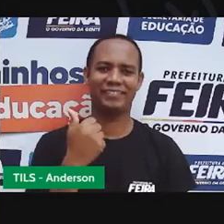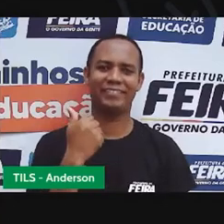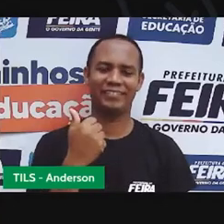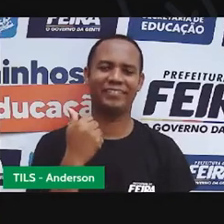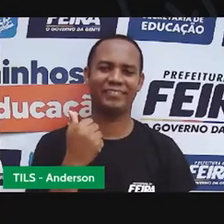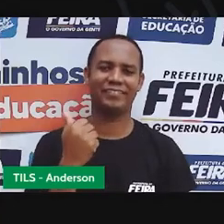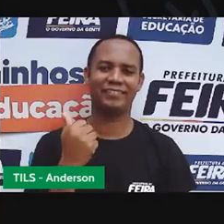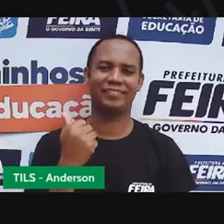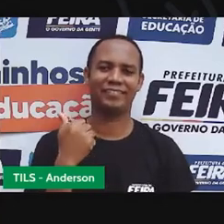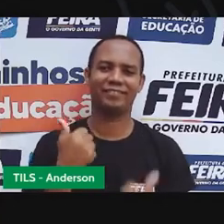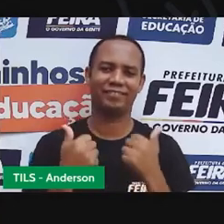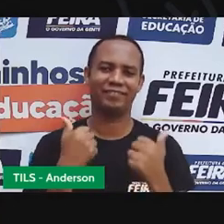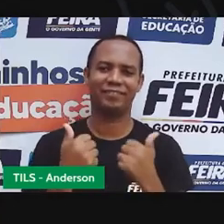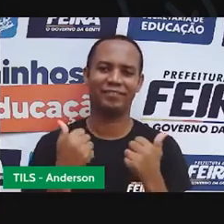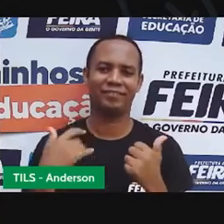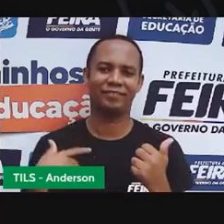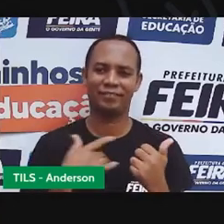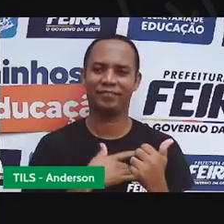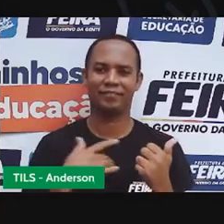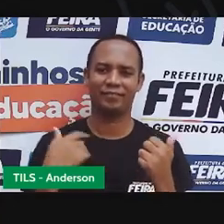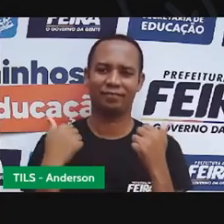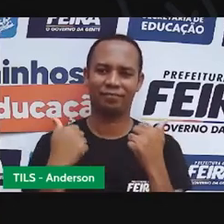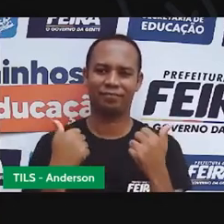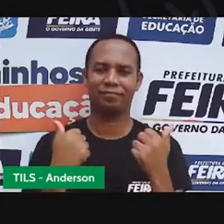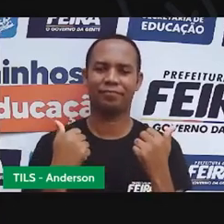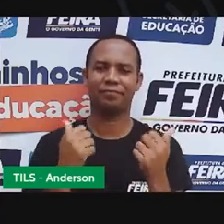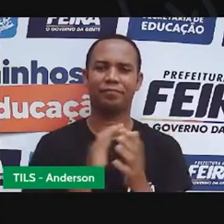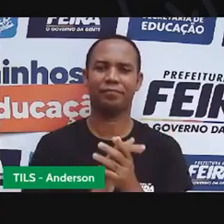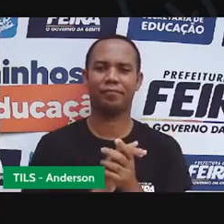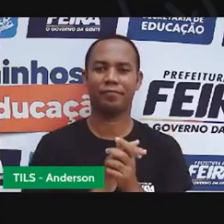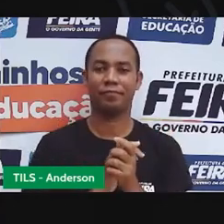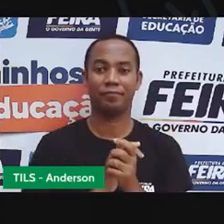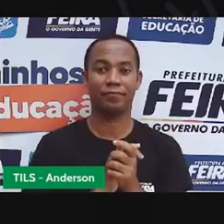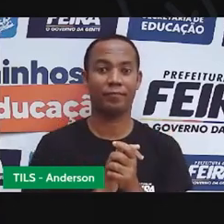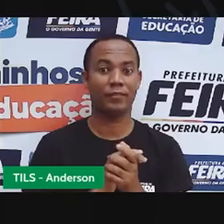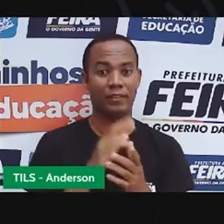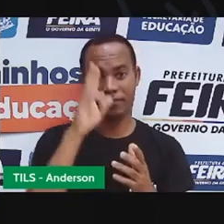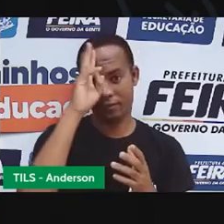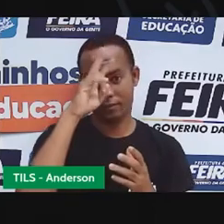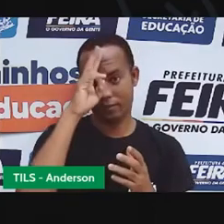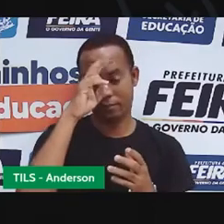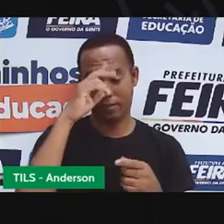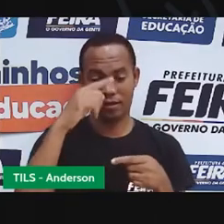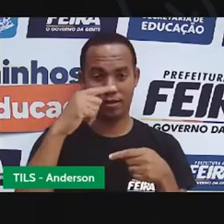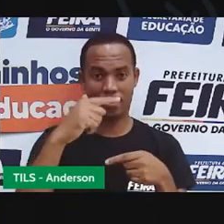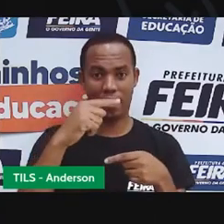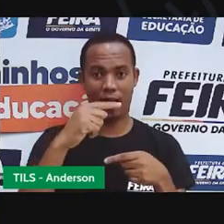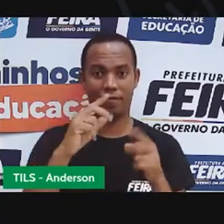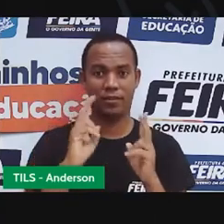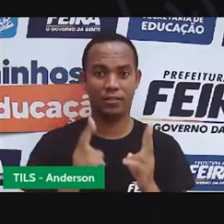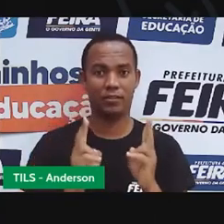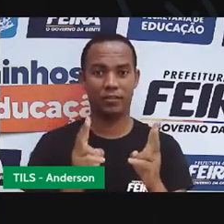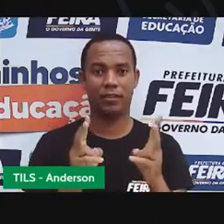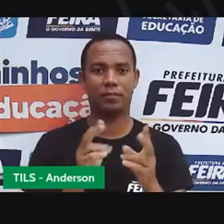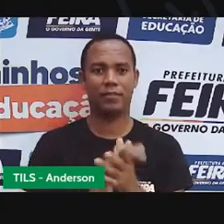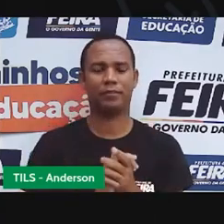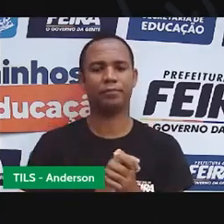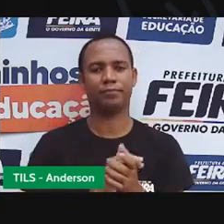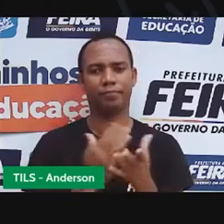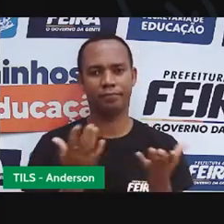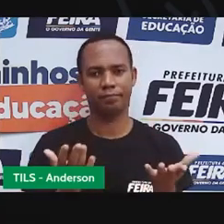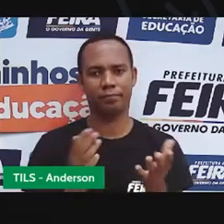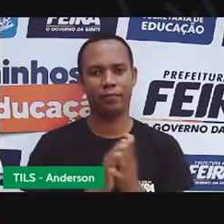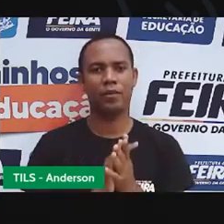galerinha, tudo bem com vocês? Que bom. Lembrem de deixar a garrafinha de água aí do lado, tá sempre se hidratando, tá